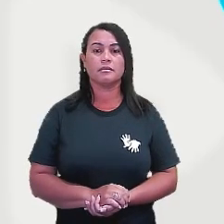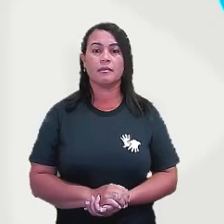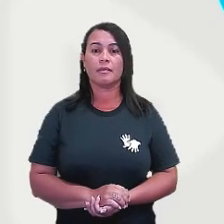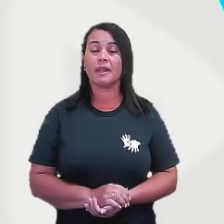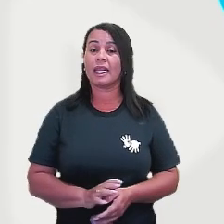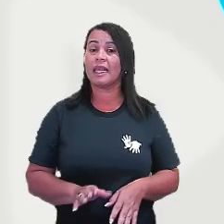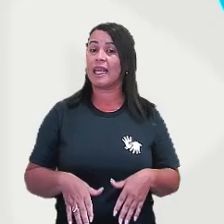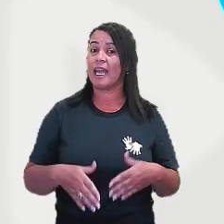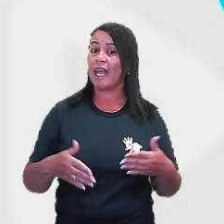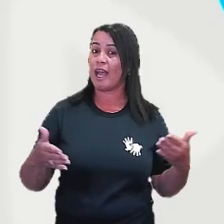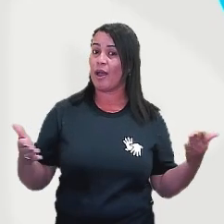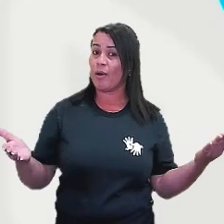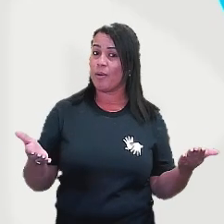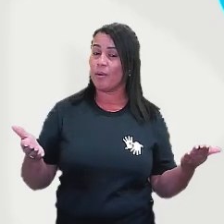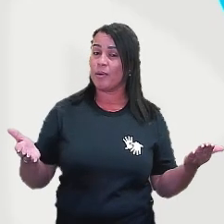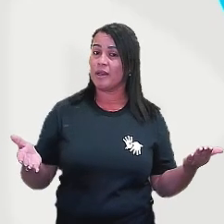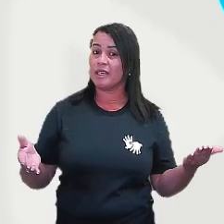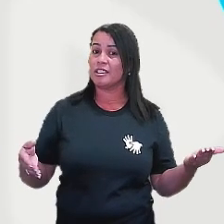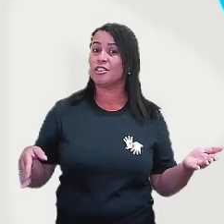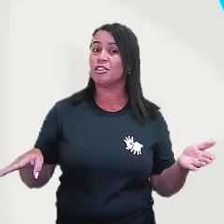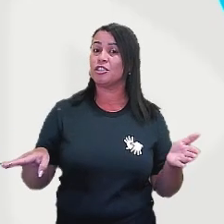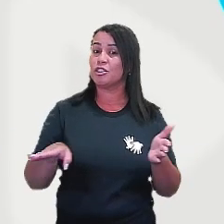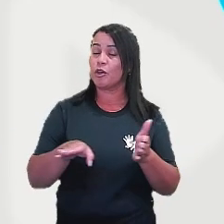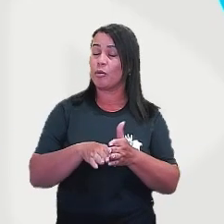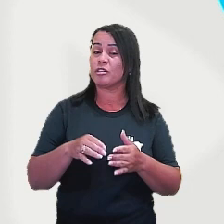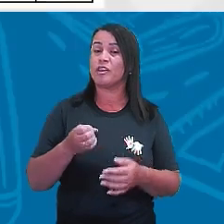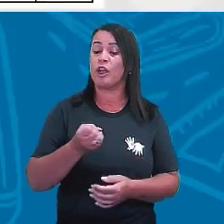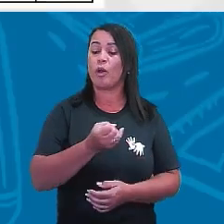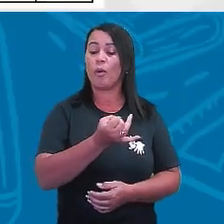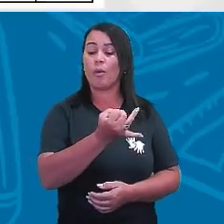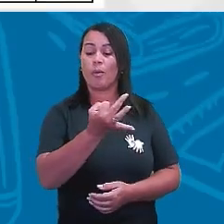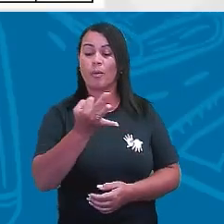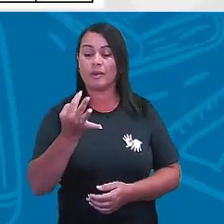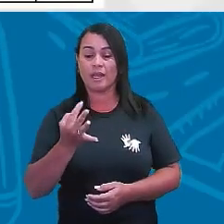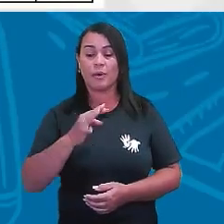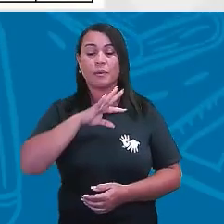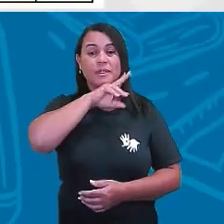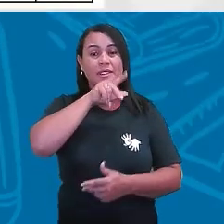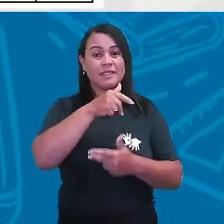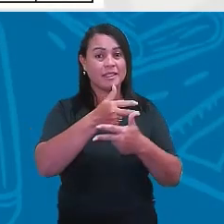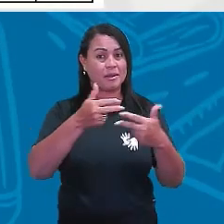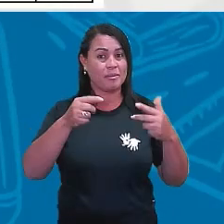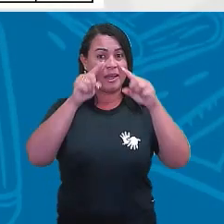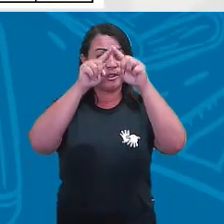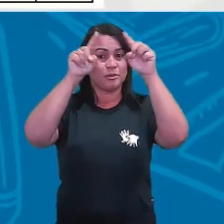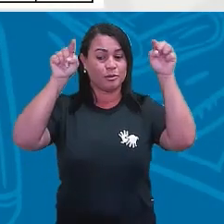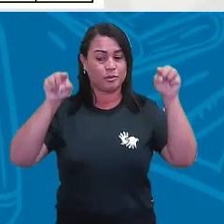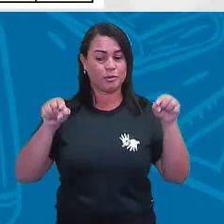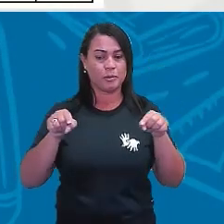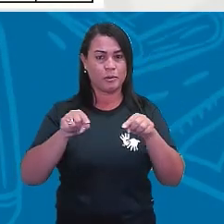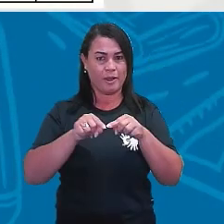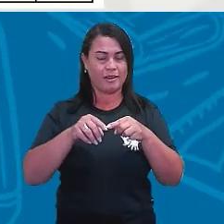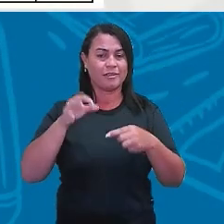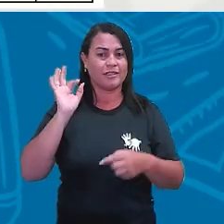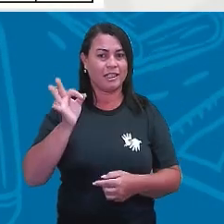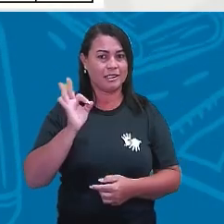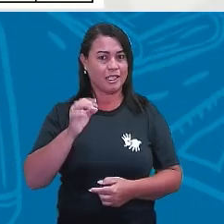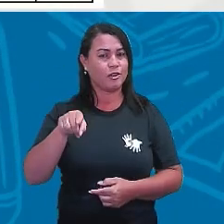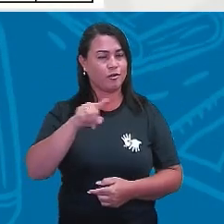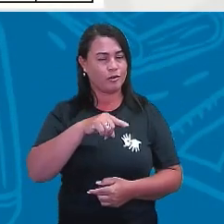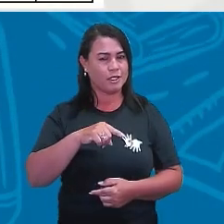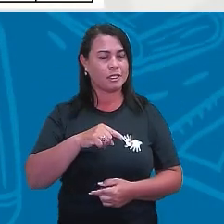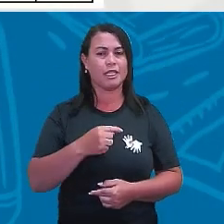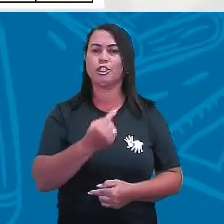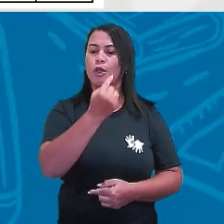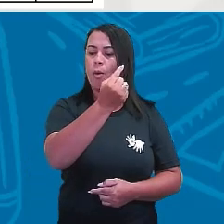E chegou a parte agora onde nós vamos contar os animais do quadro, tá certo? Vocês contam